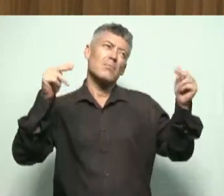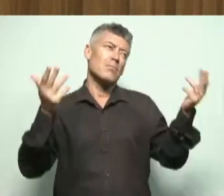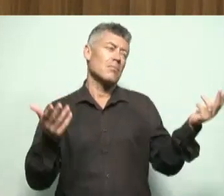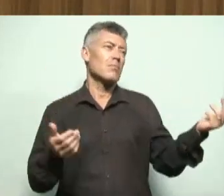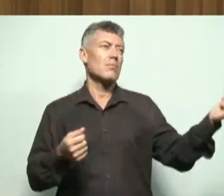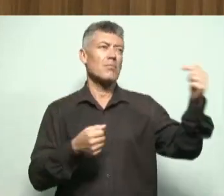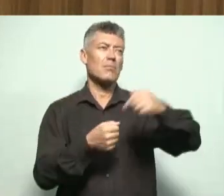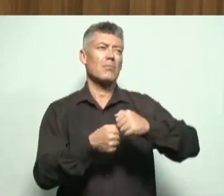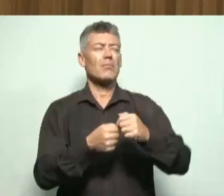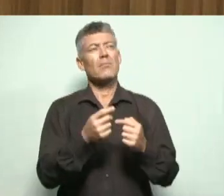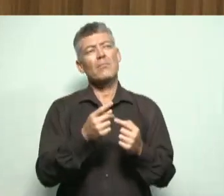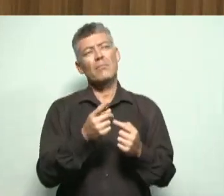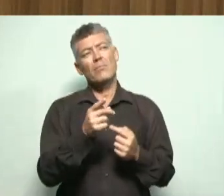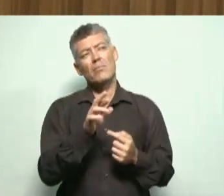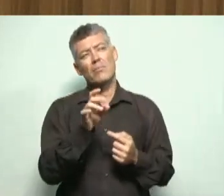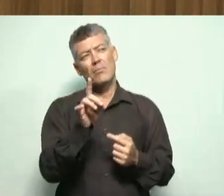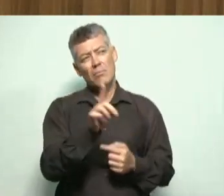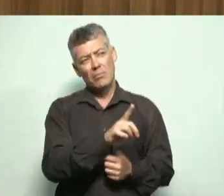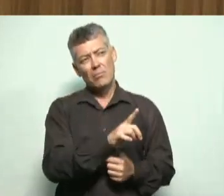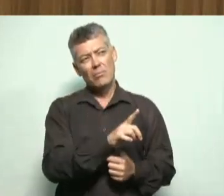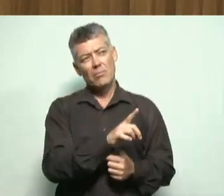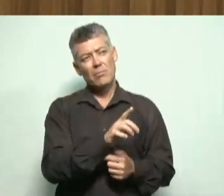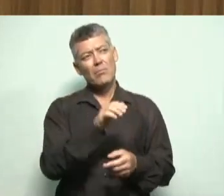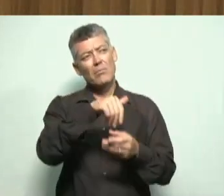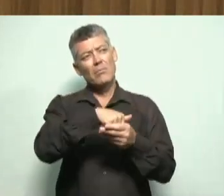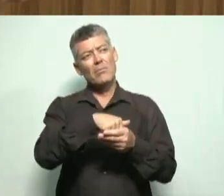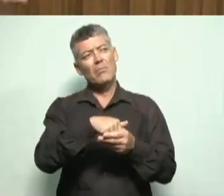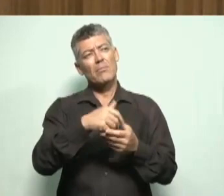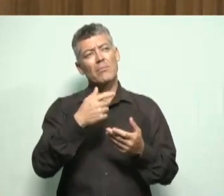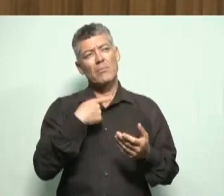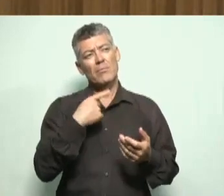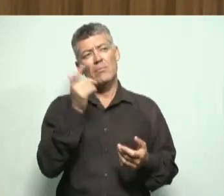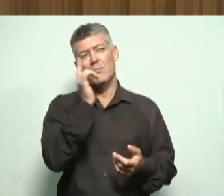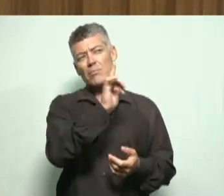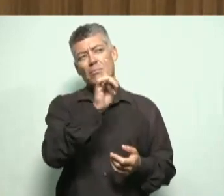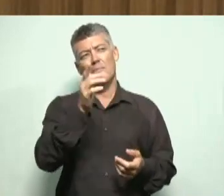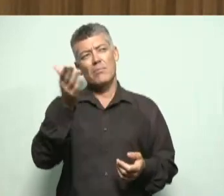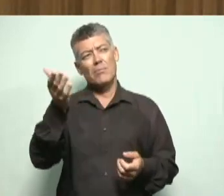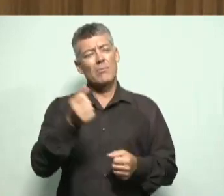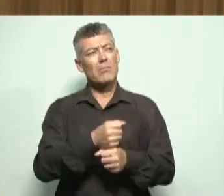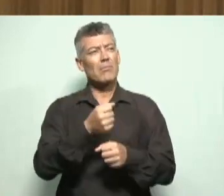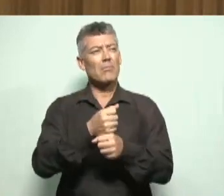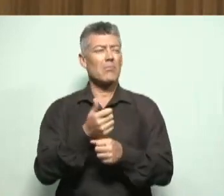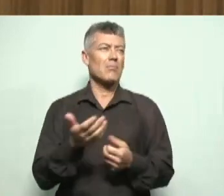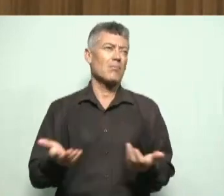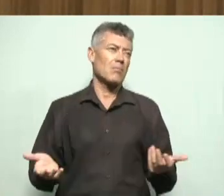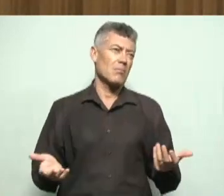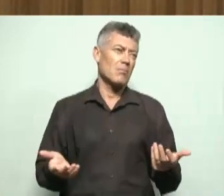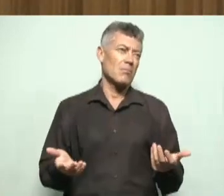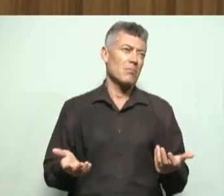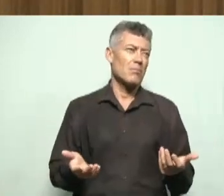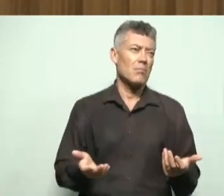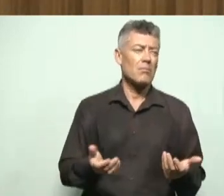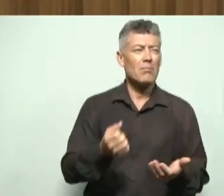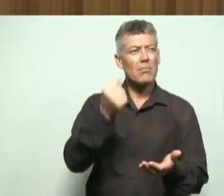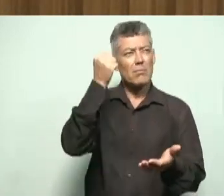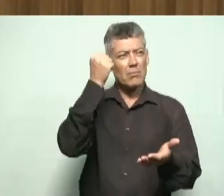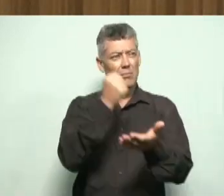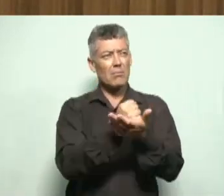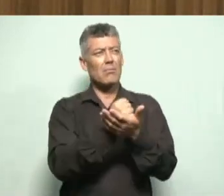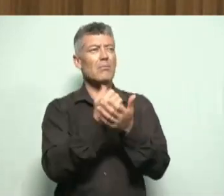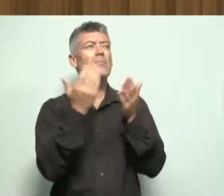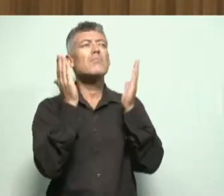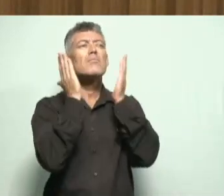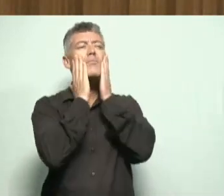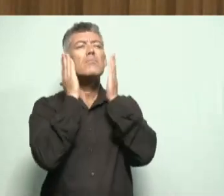porque agora é pré-candidato a vereador, e vá na Lagoa de Santarém dizer que conseguiu recurso para a obra, porque é botar o carimbo de cara de